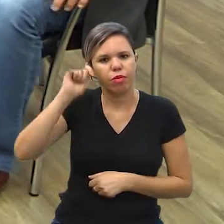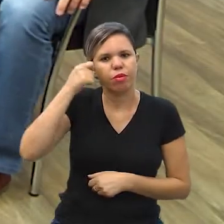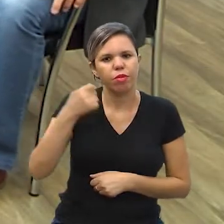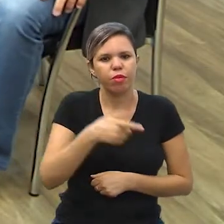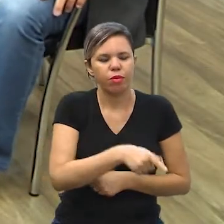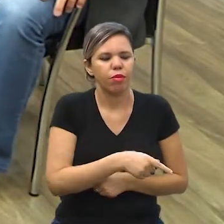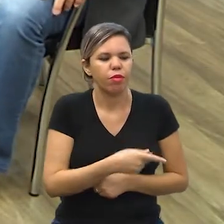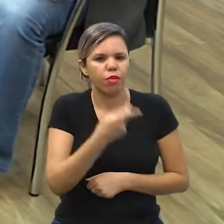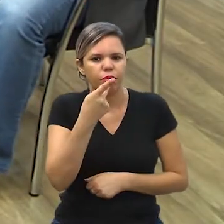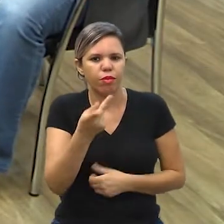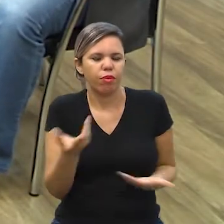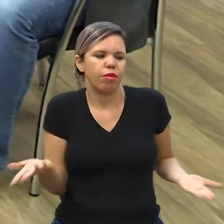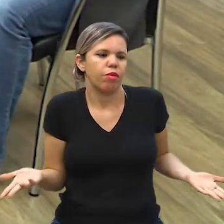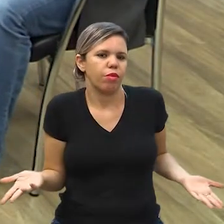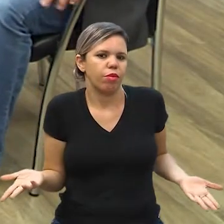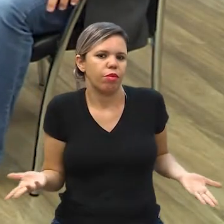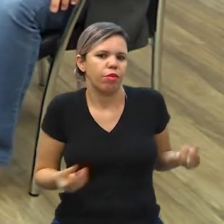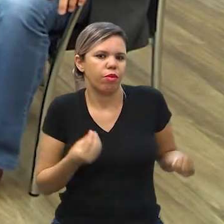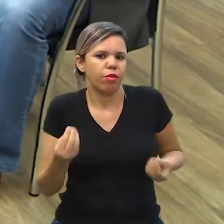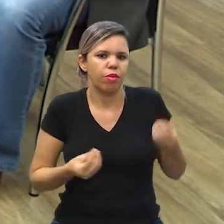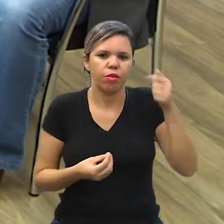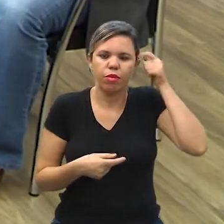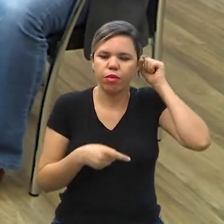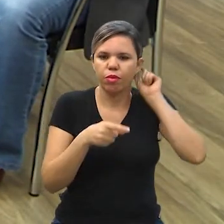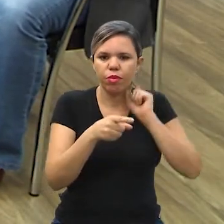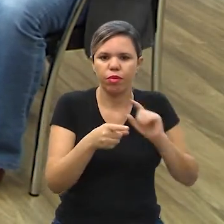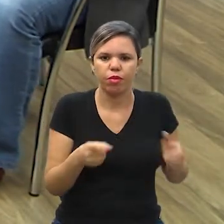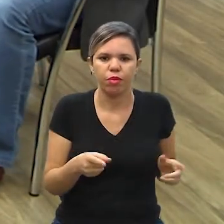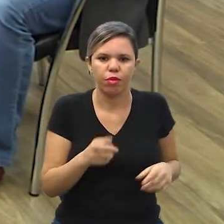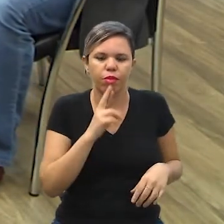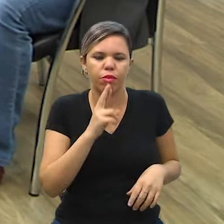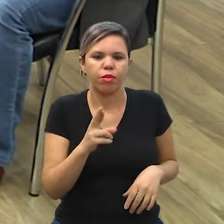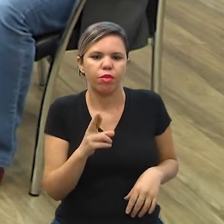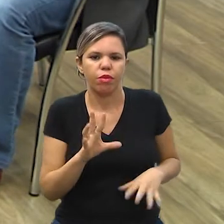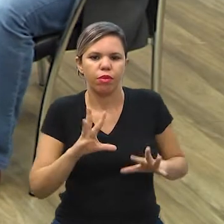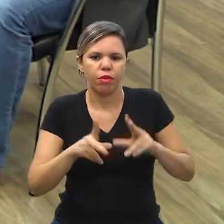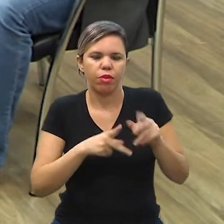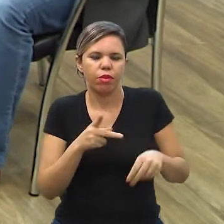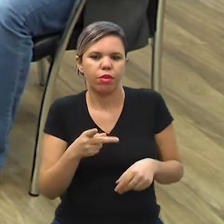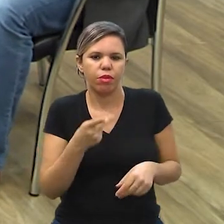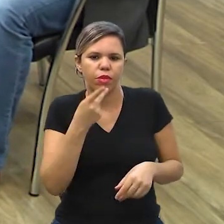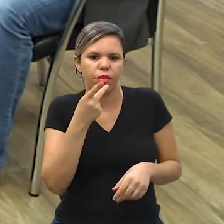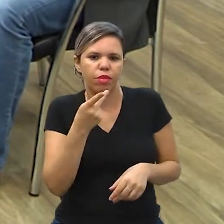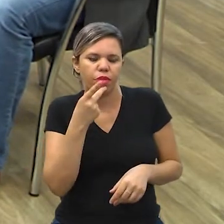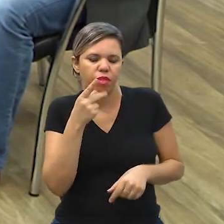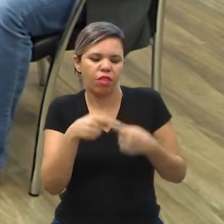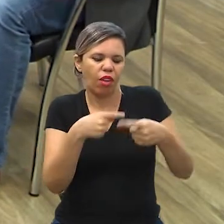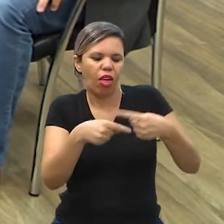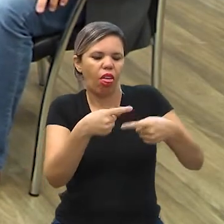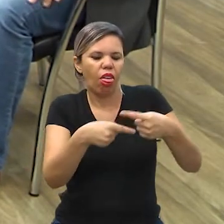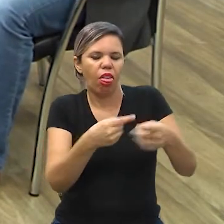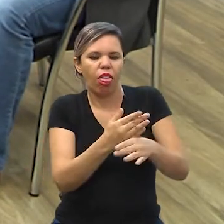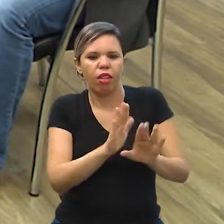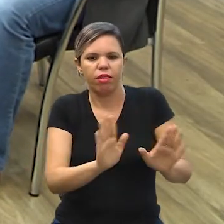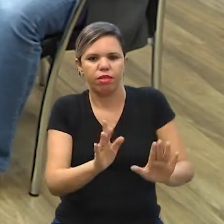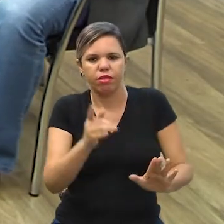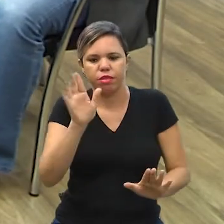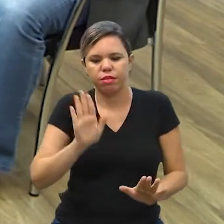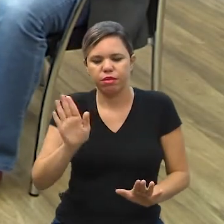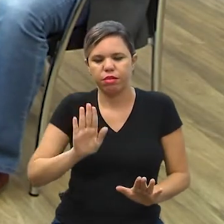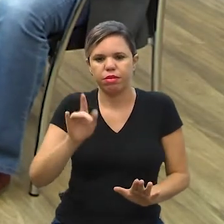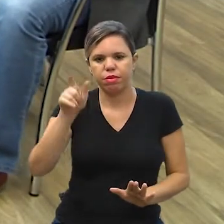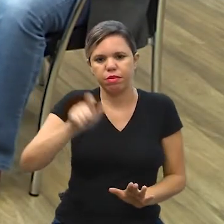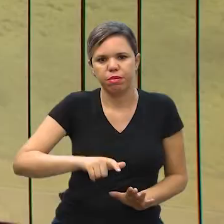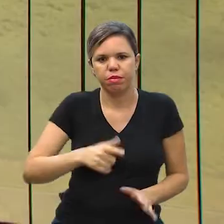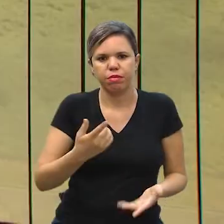torço pra Ponte Preto ela vai Poxa mas como assim você você responde todo mundo fica fazendo firula como que dado